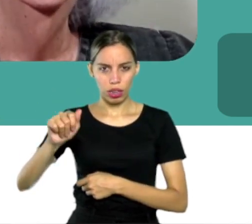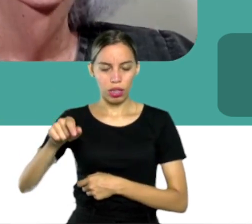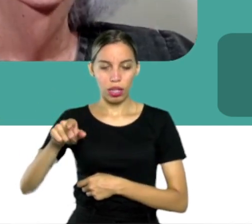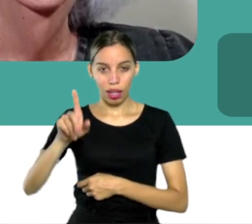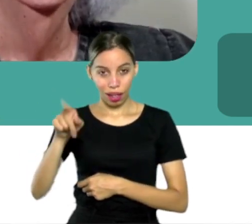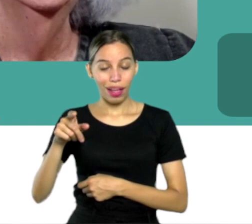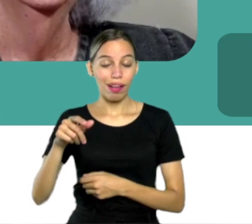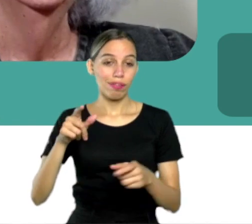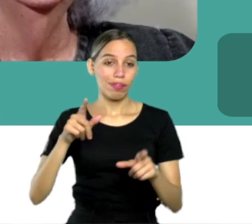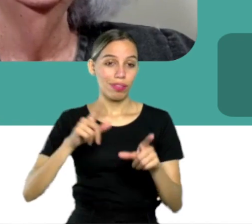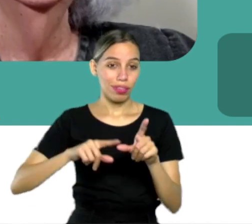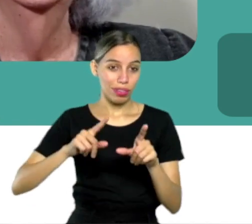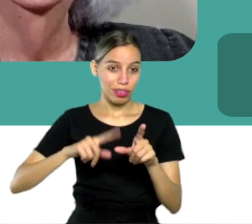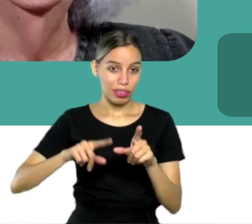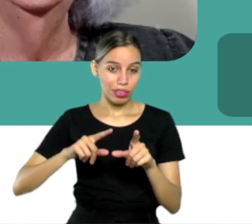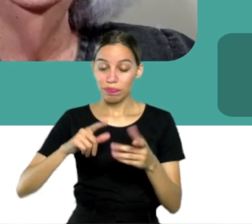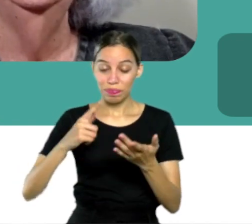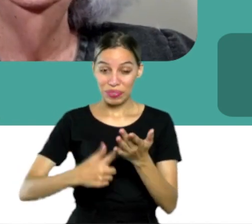né? Verdade.